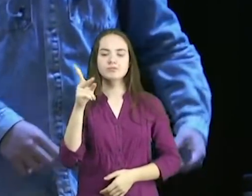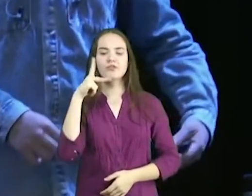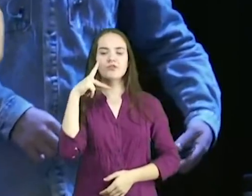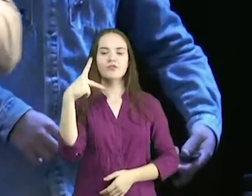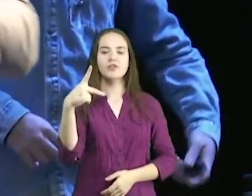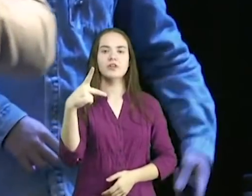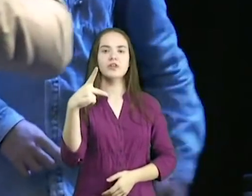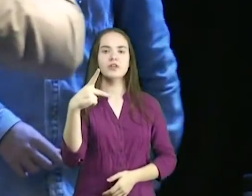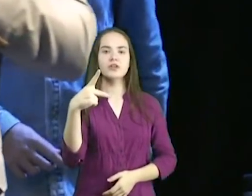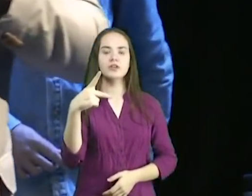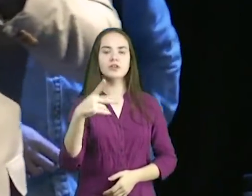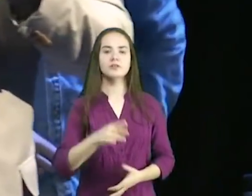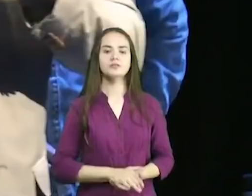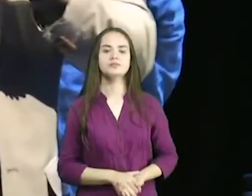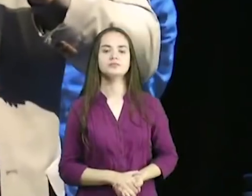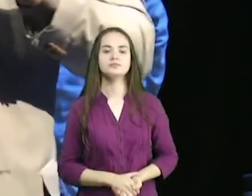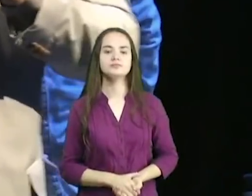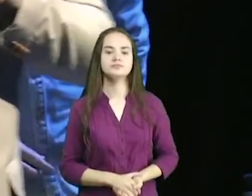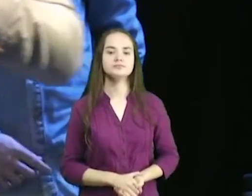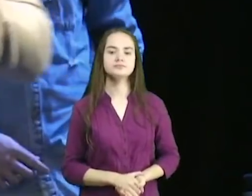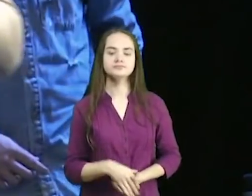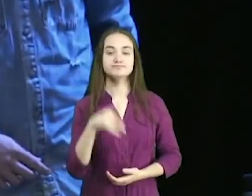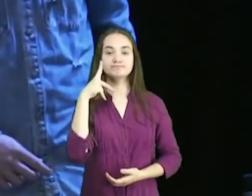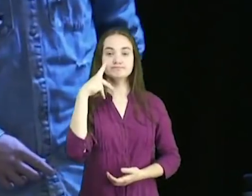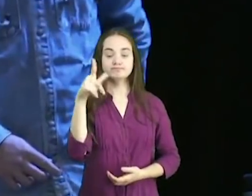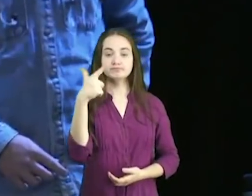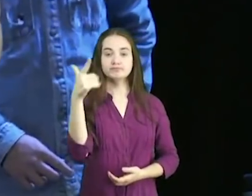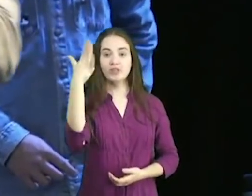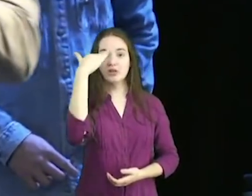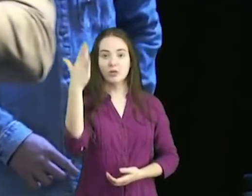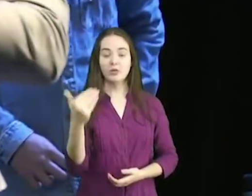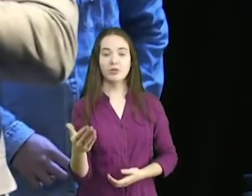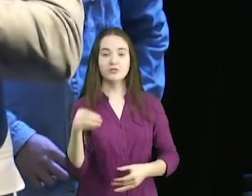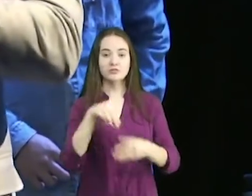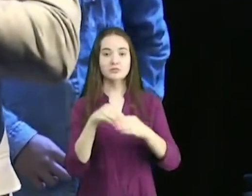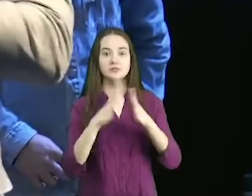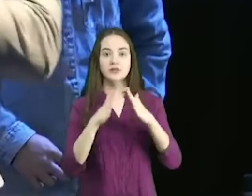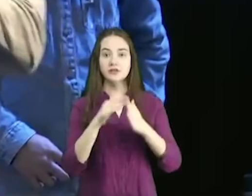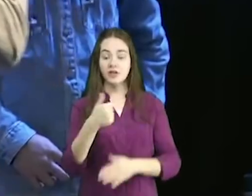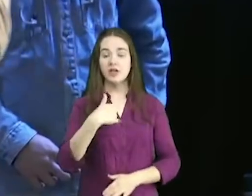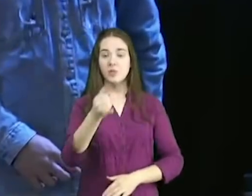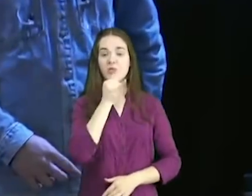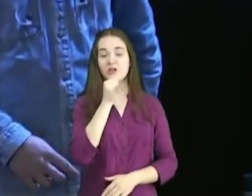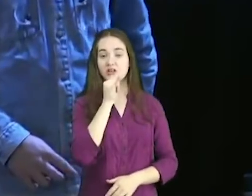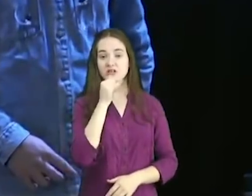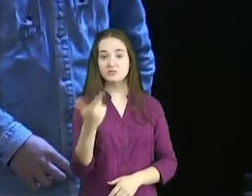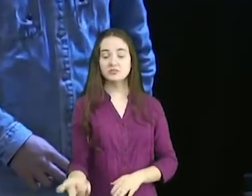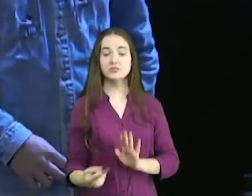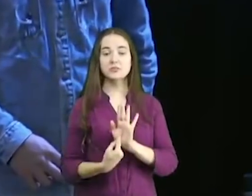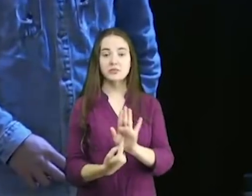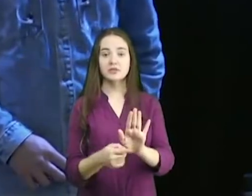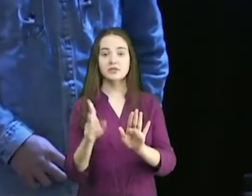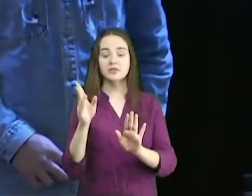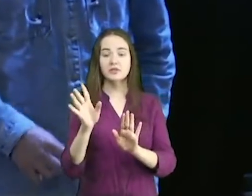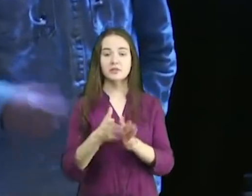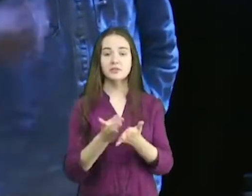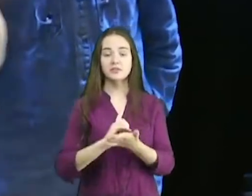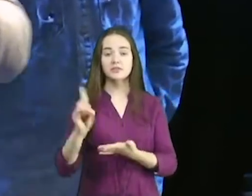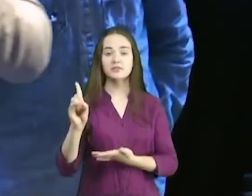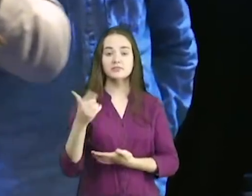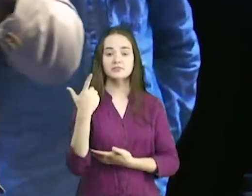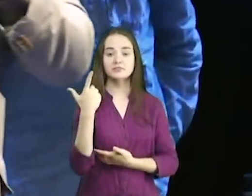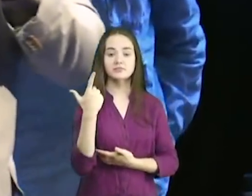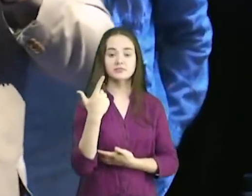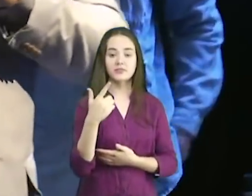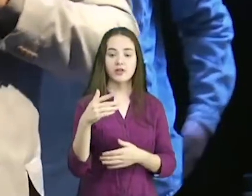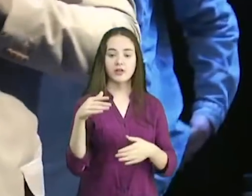própria casa. Está aqui o exemplo disso. Eu sou o exemplo se cumprindo a palavra de Deus. Não há um profeta sem